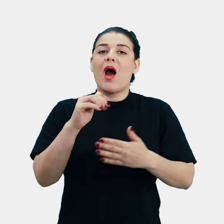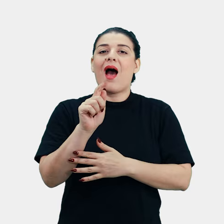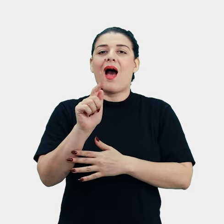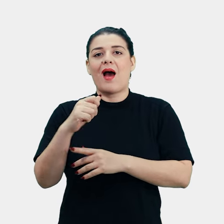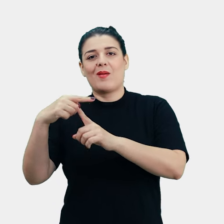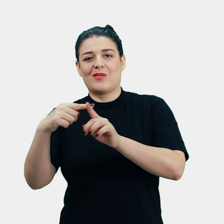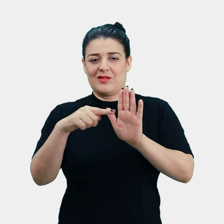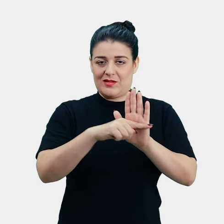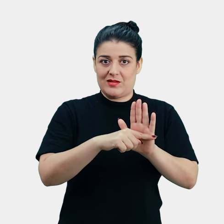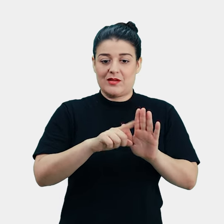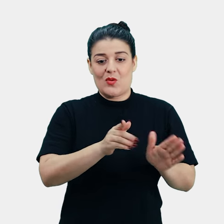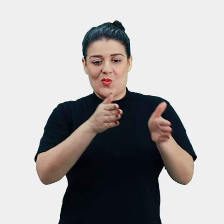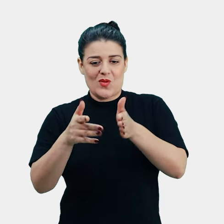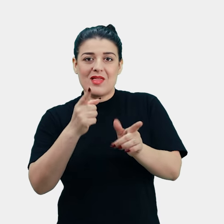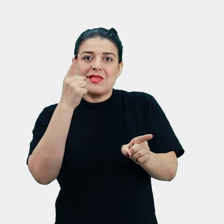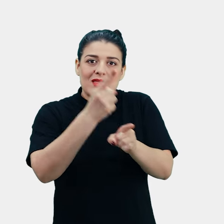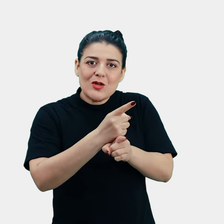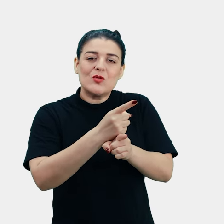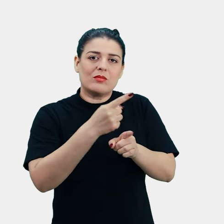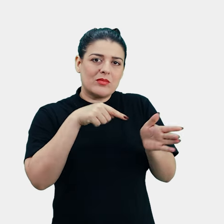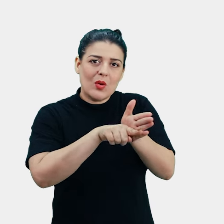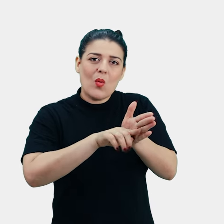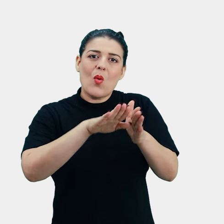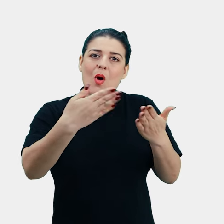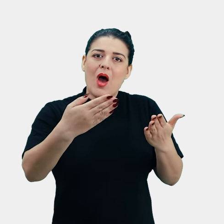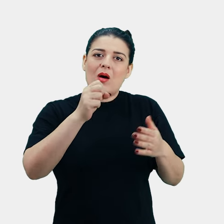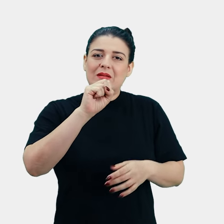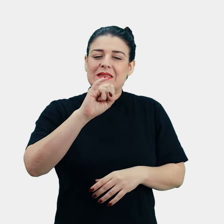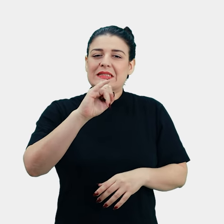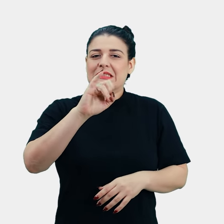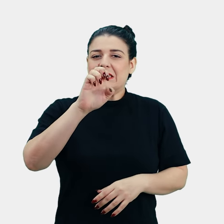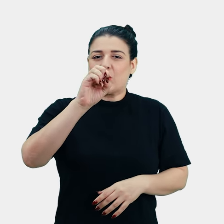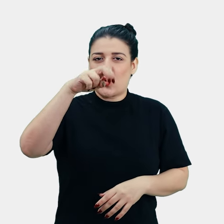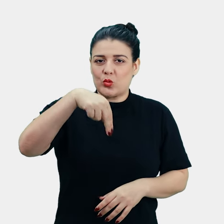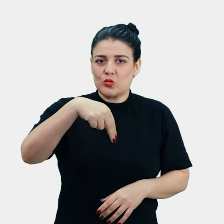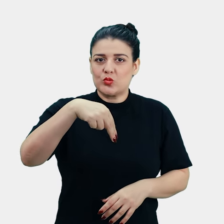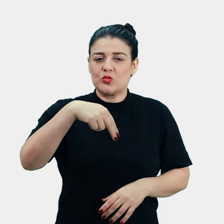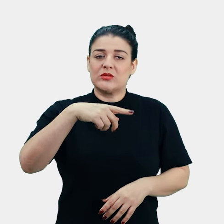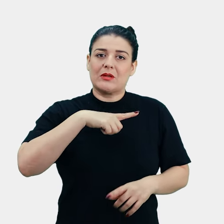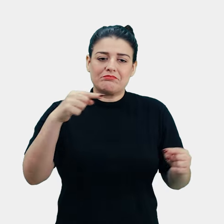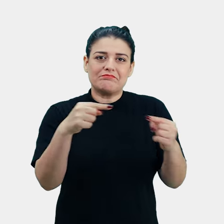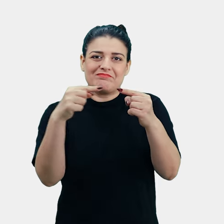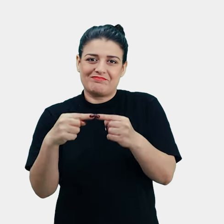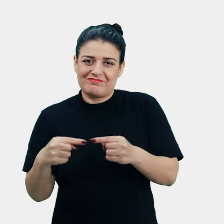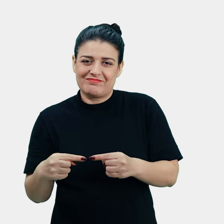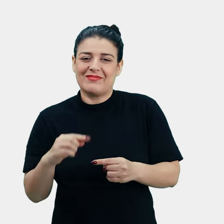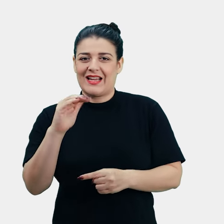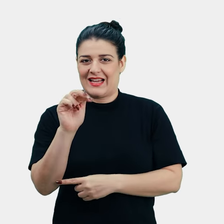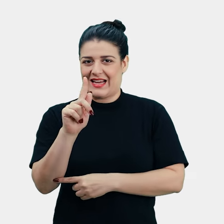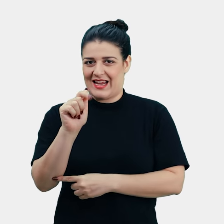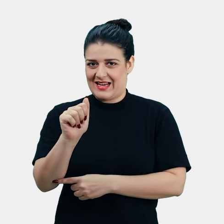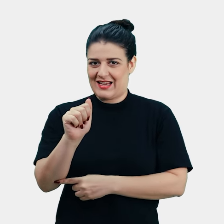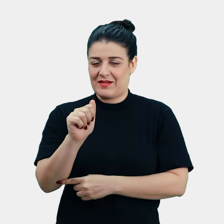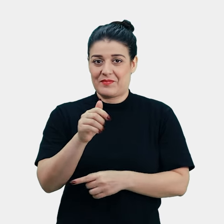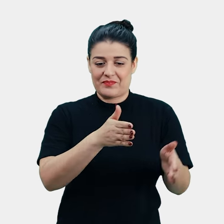E o detector vai detectar esses íons com as suas respectivas razões massa-carga. E